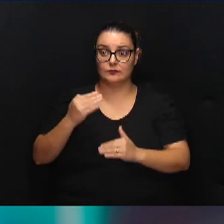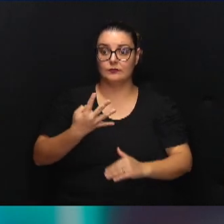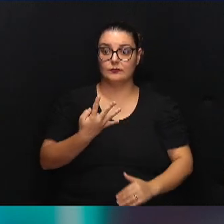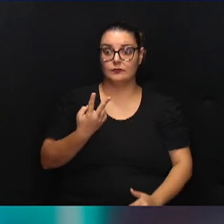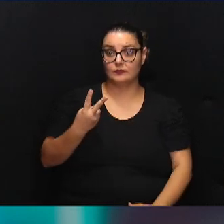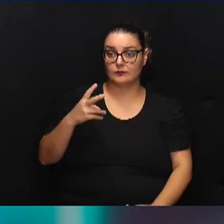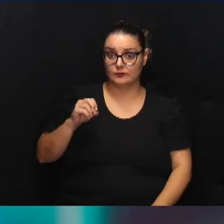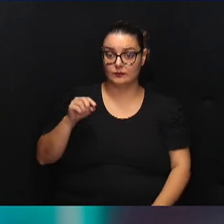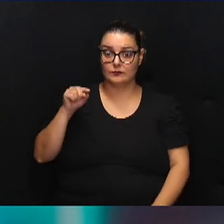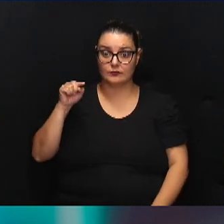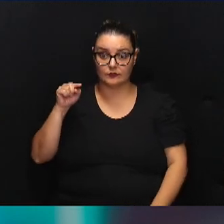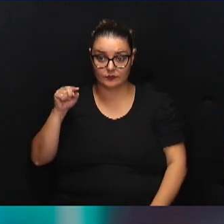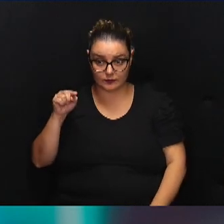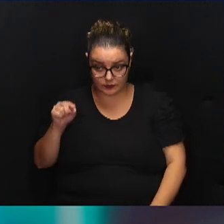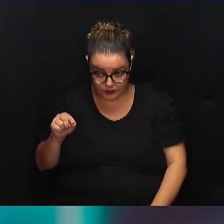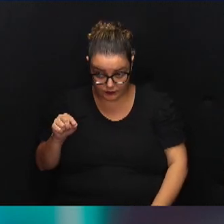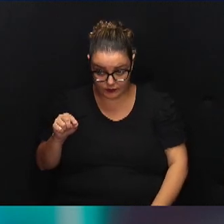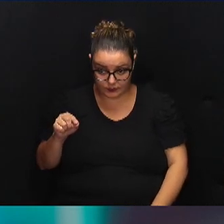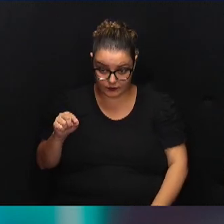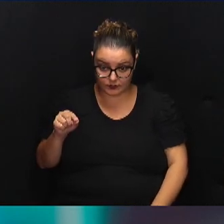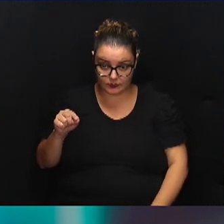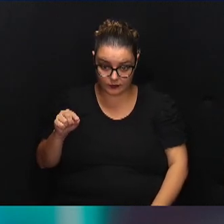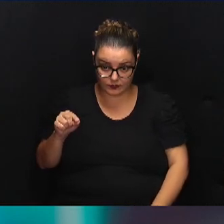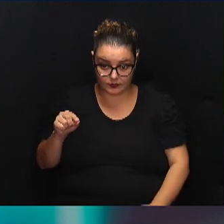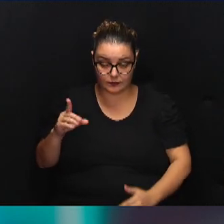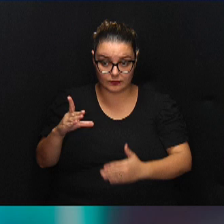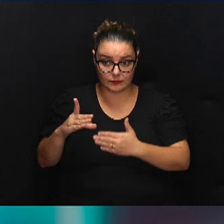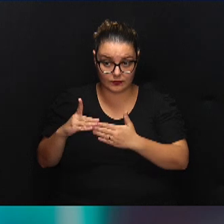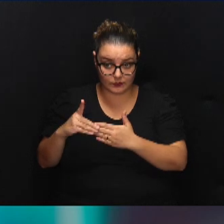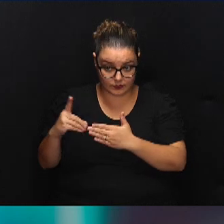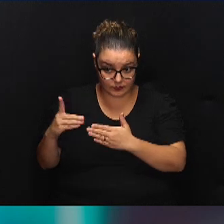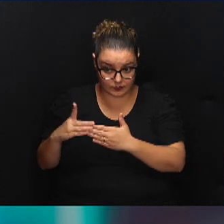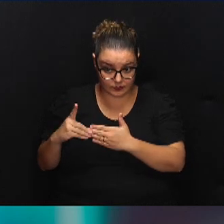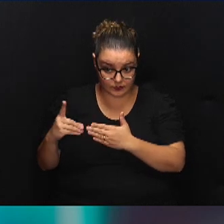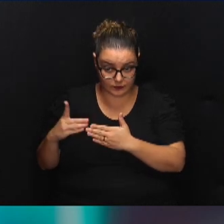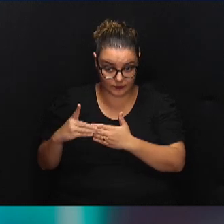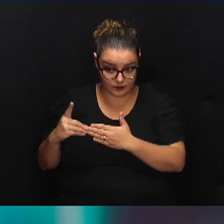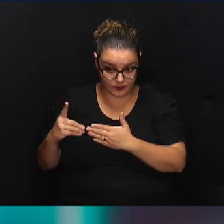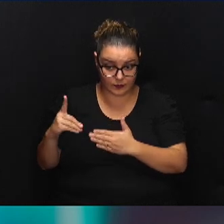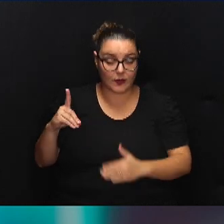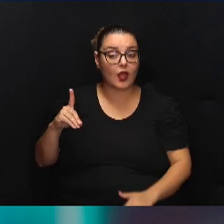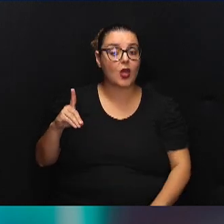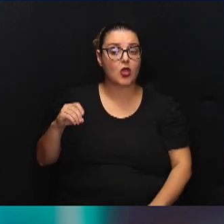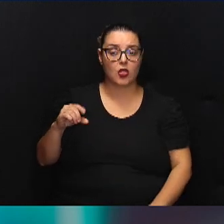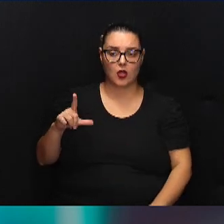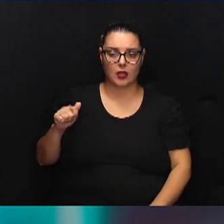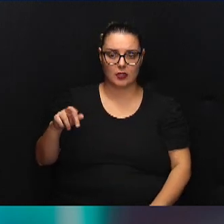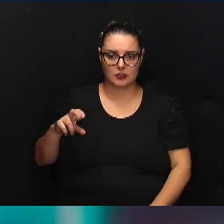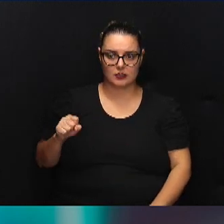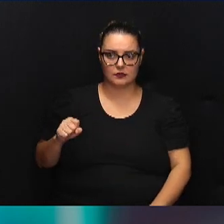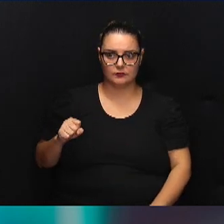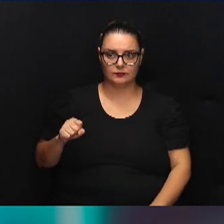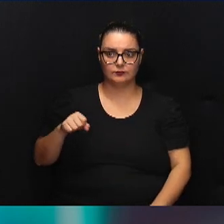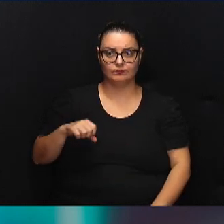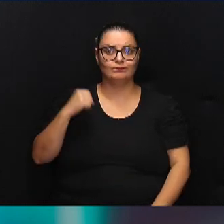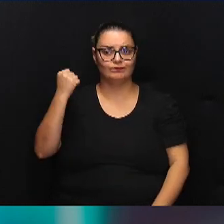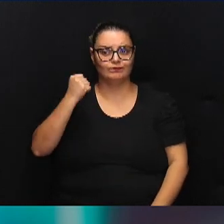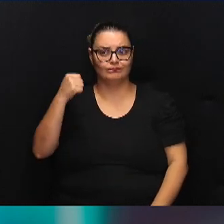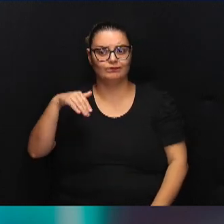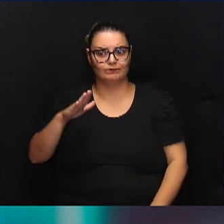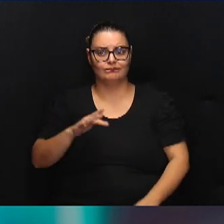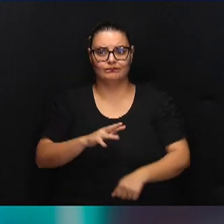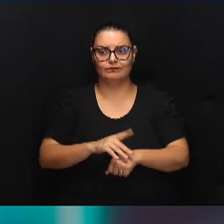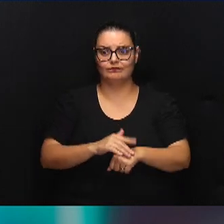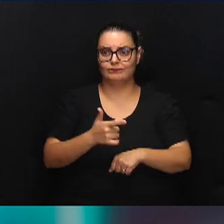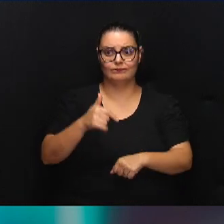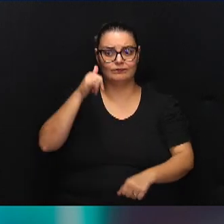$420 mil, e parar para pensar que isso onera outras doenças muito mais graves que não têm formas